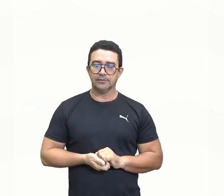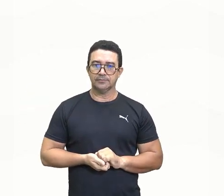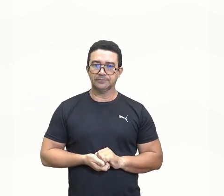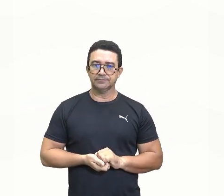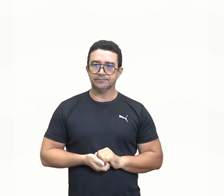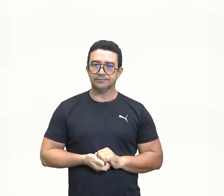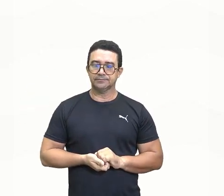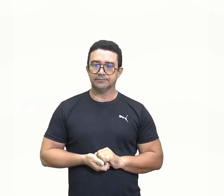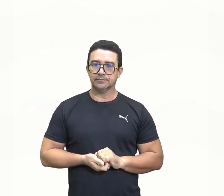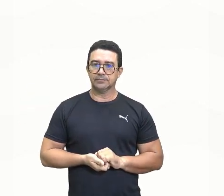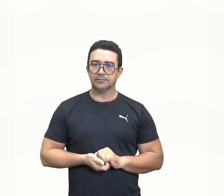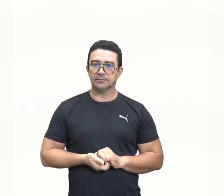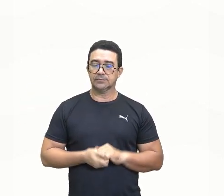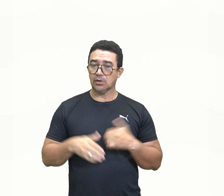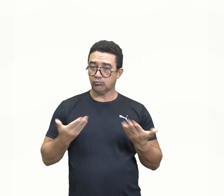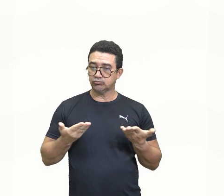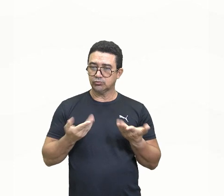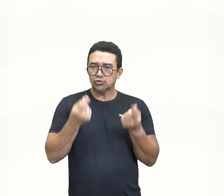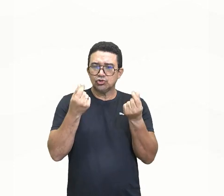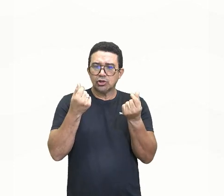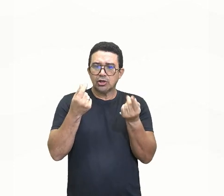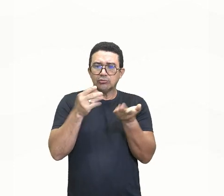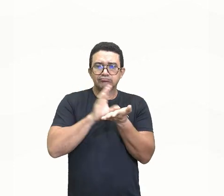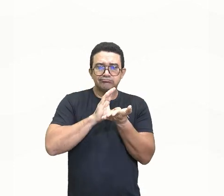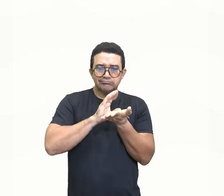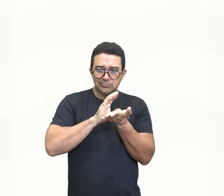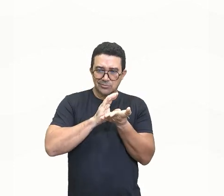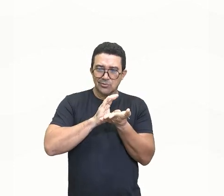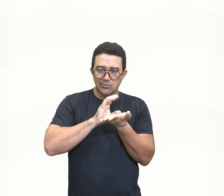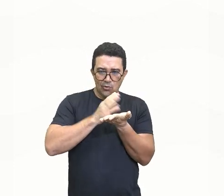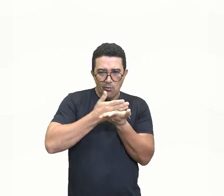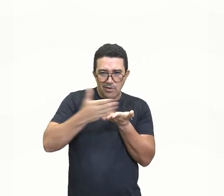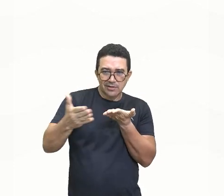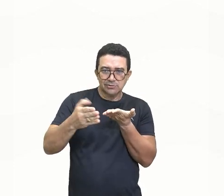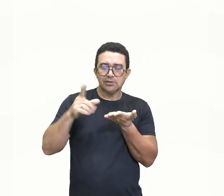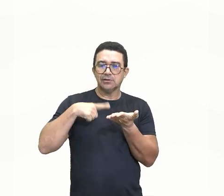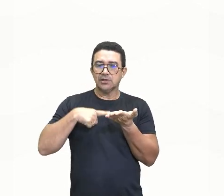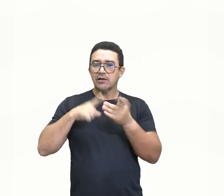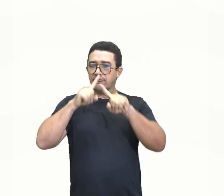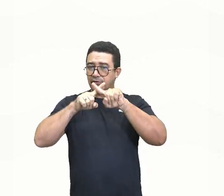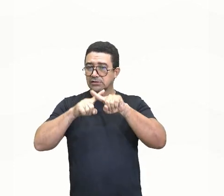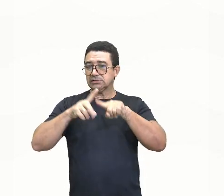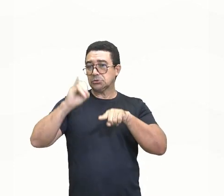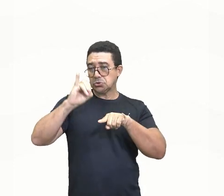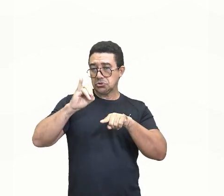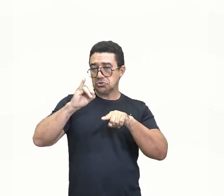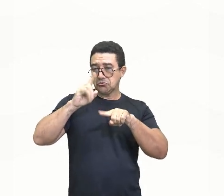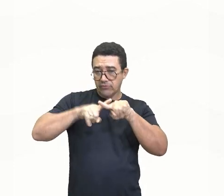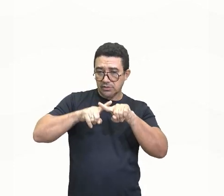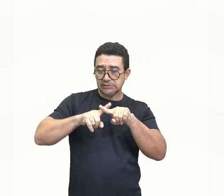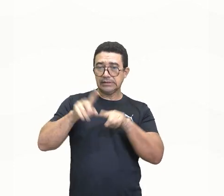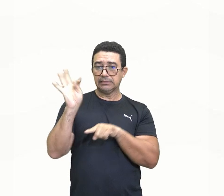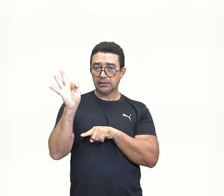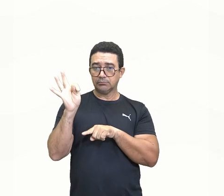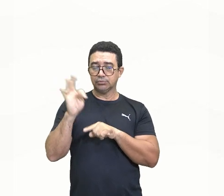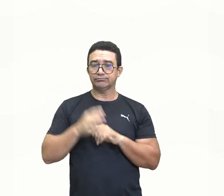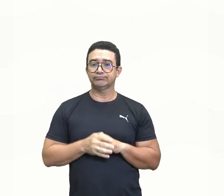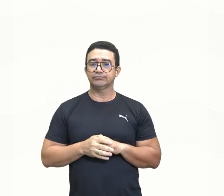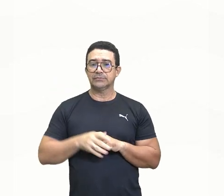seguinte forma: capital vezes o I, que é a taxa, vezes o tempo. Então, ficará 700